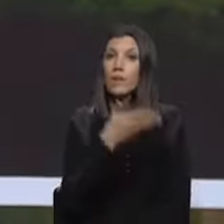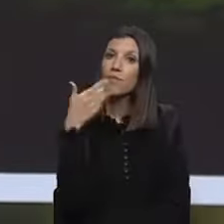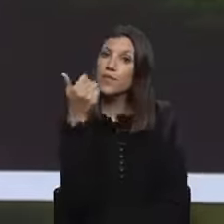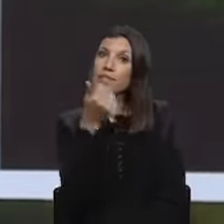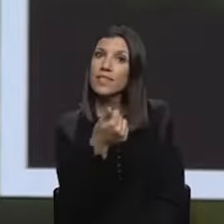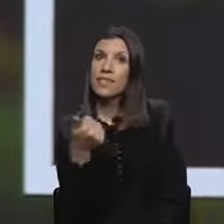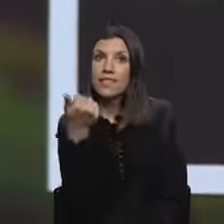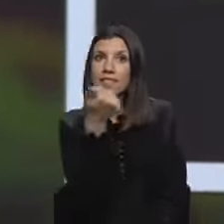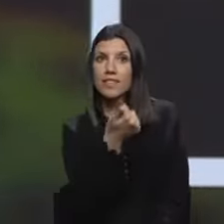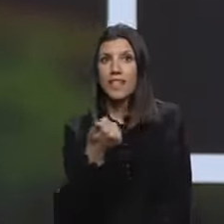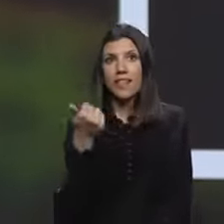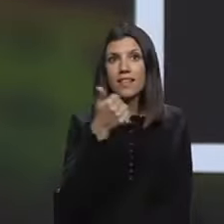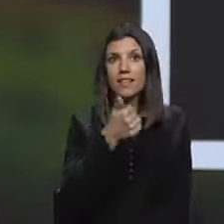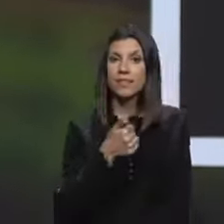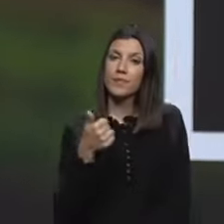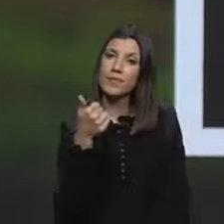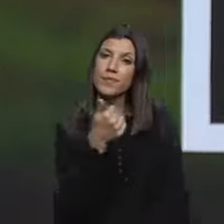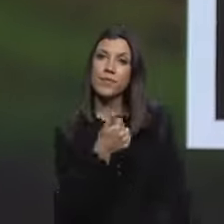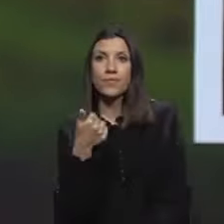Bonita.